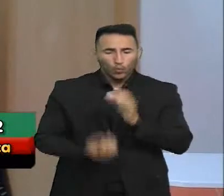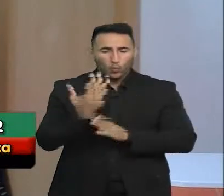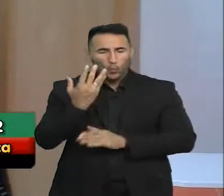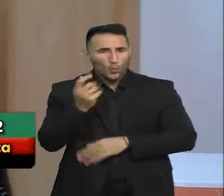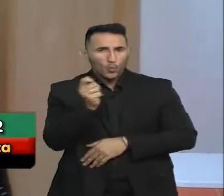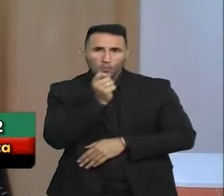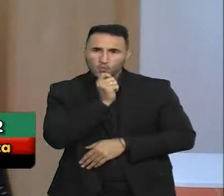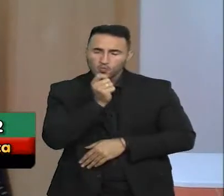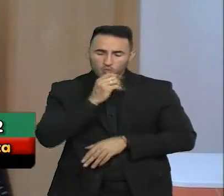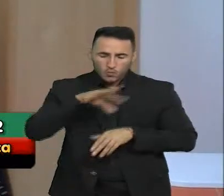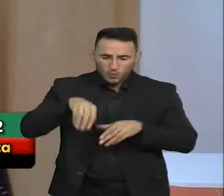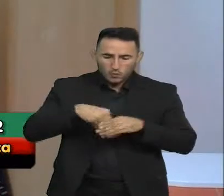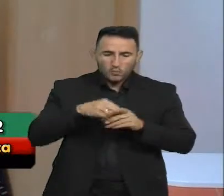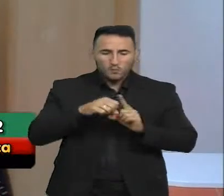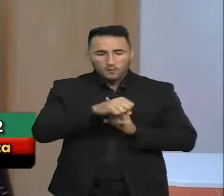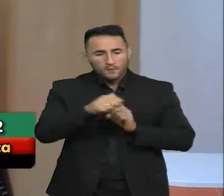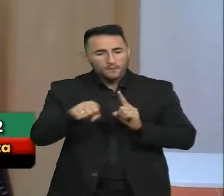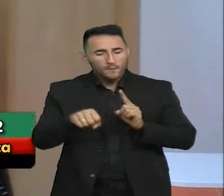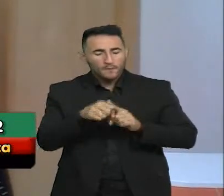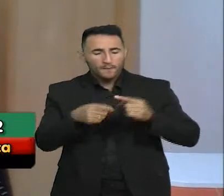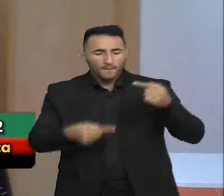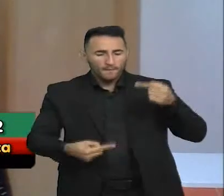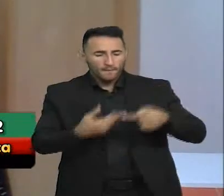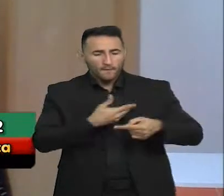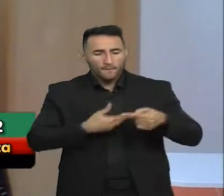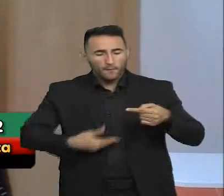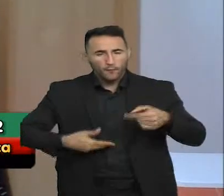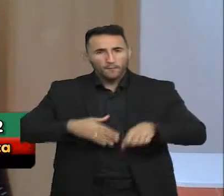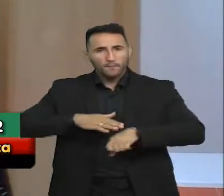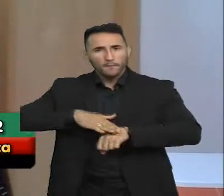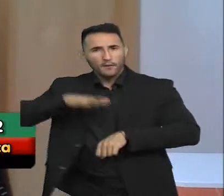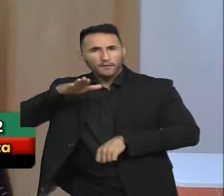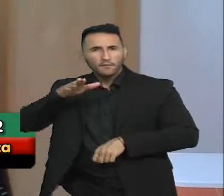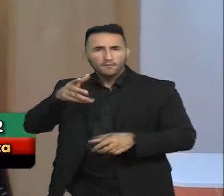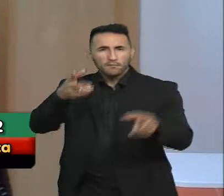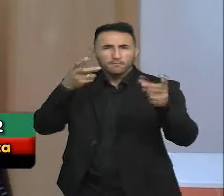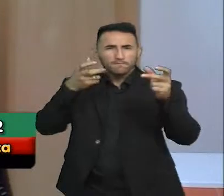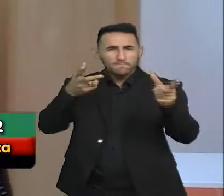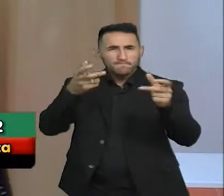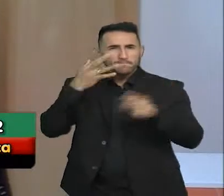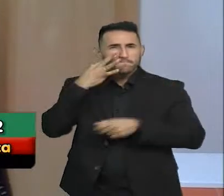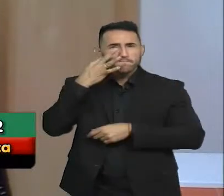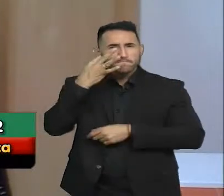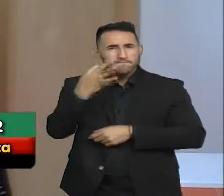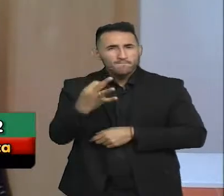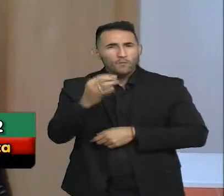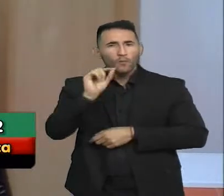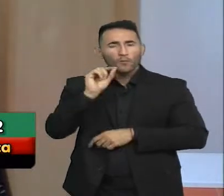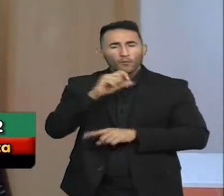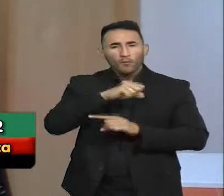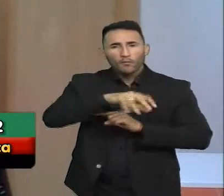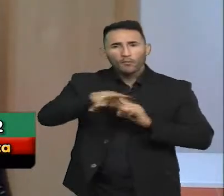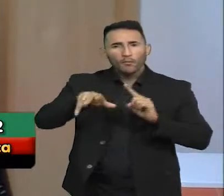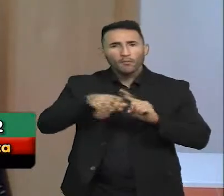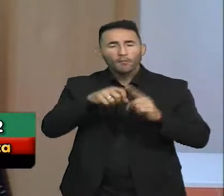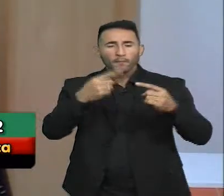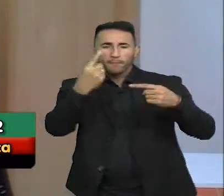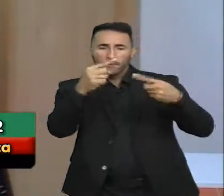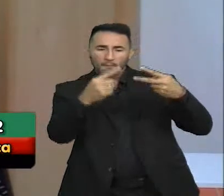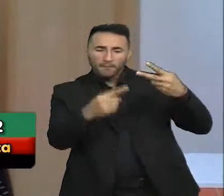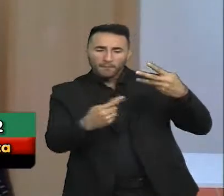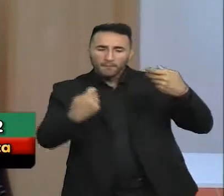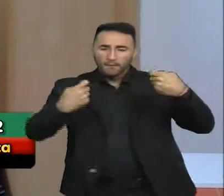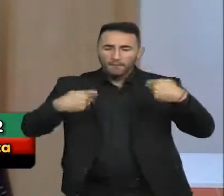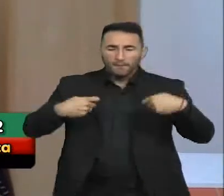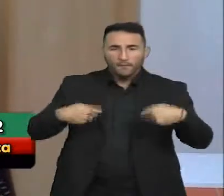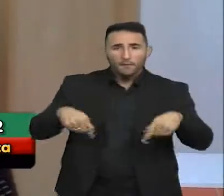dentro da sociedade a política pública, mas ouvir, principalmente, escutar o que a sociedade tem em demandas e